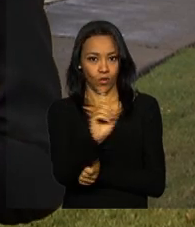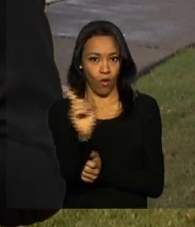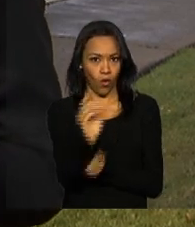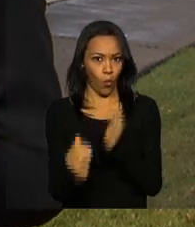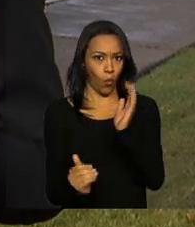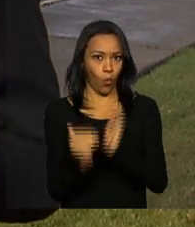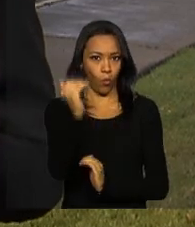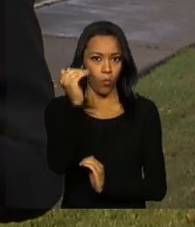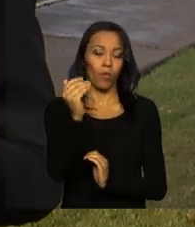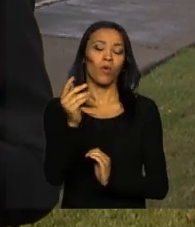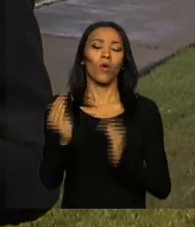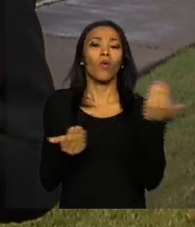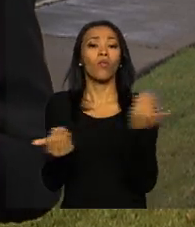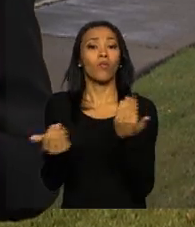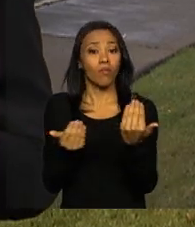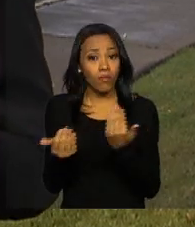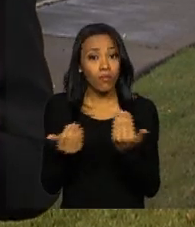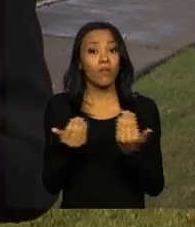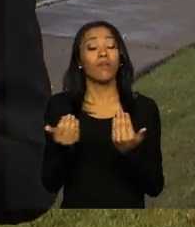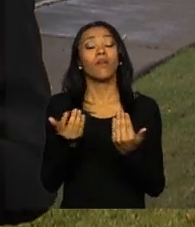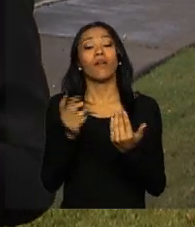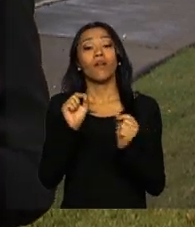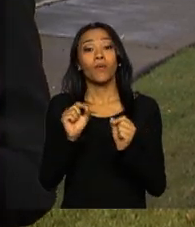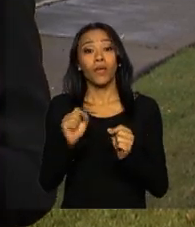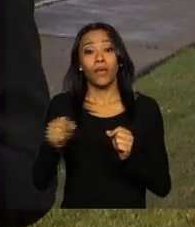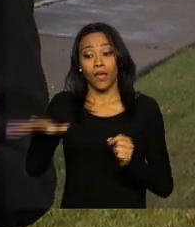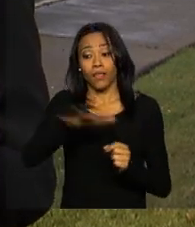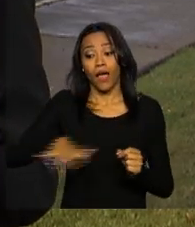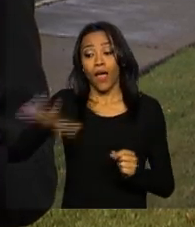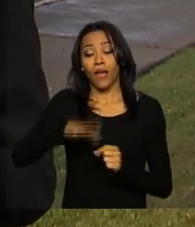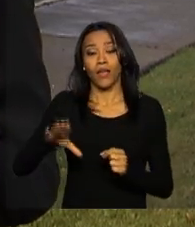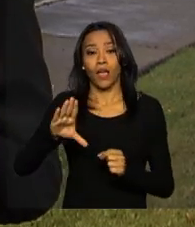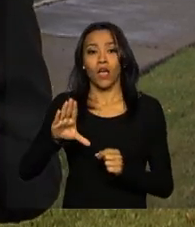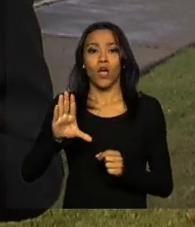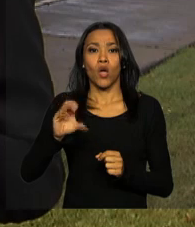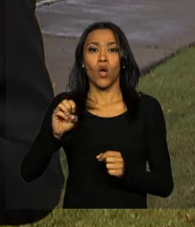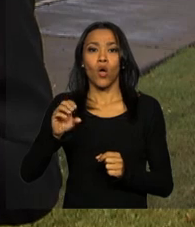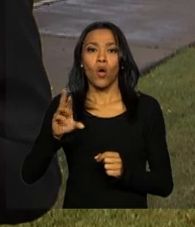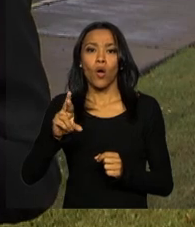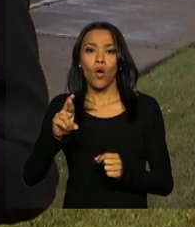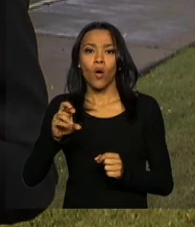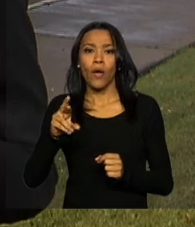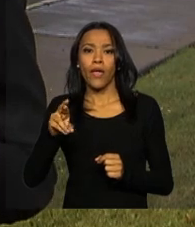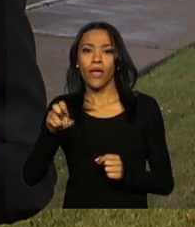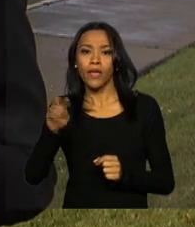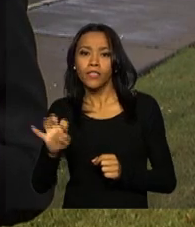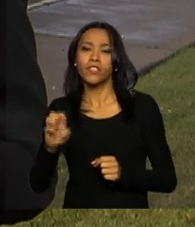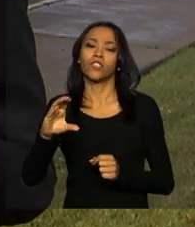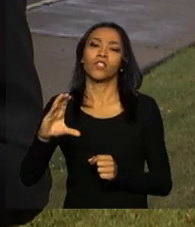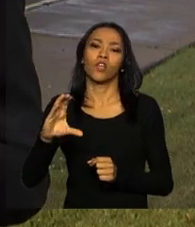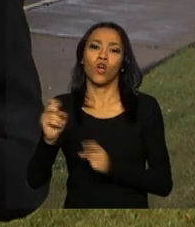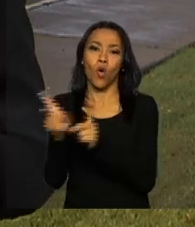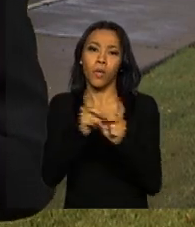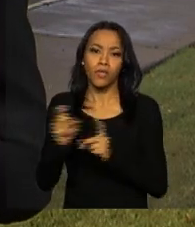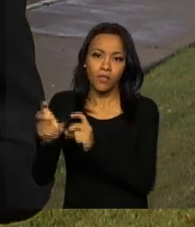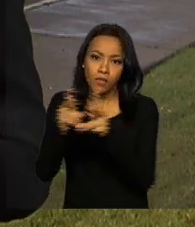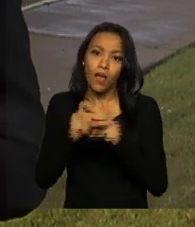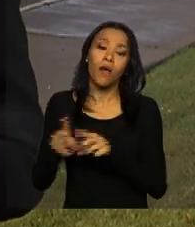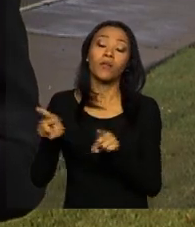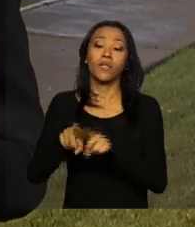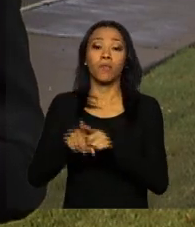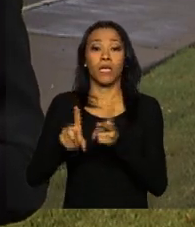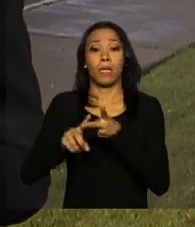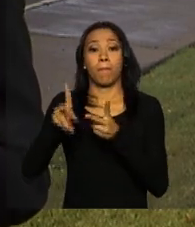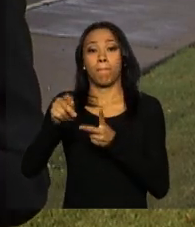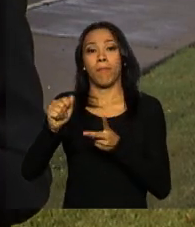inclusive em relação à corrente comercial dos chilenos com a Aliança do Pacífico, bloco econômico